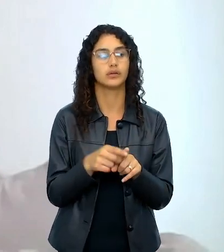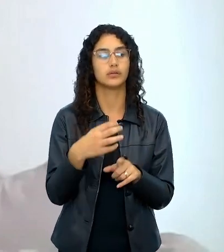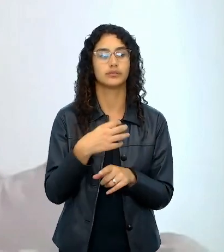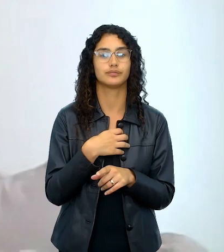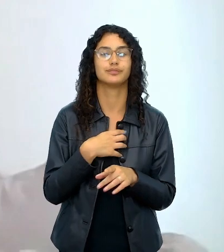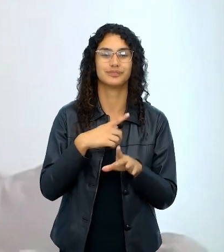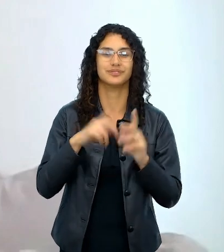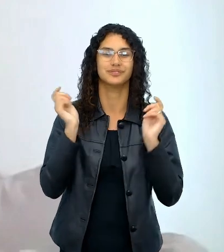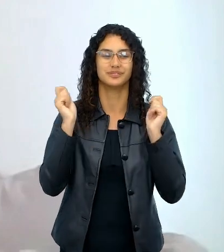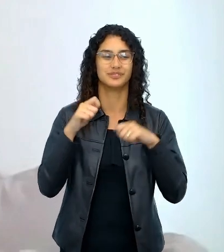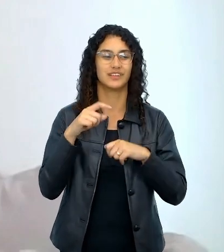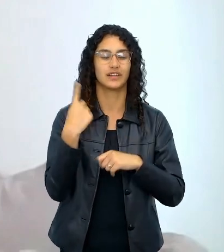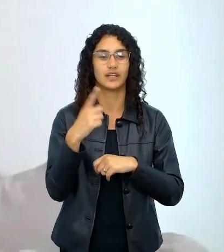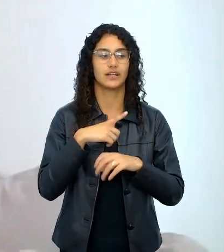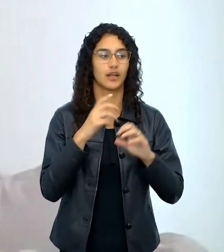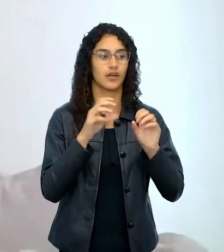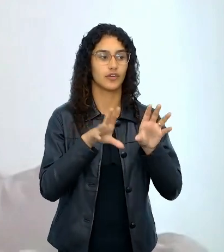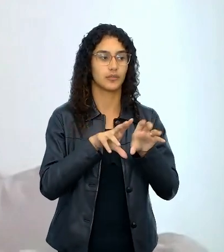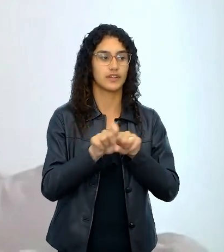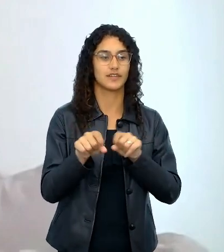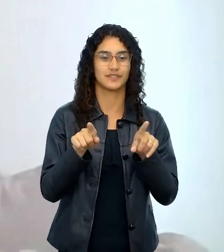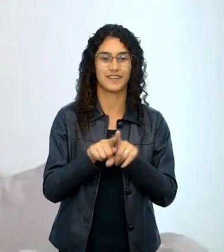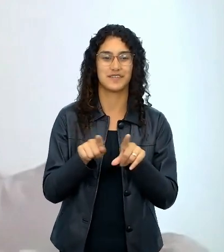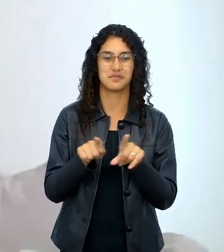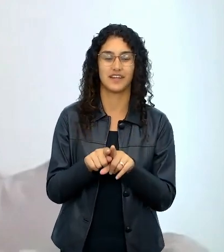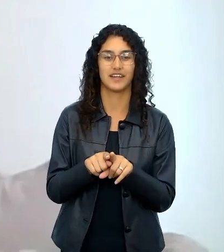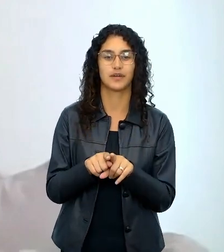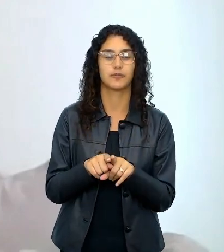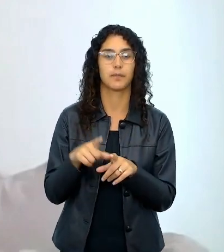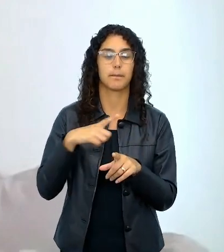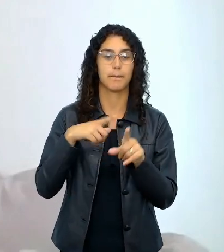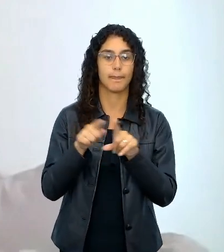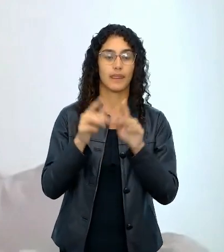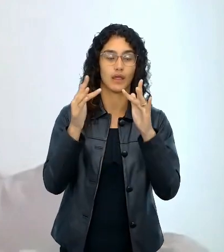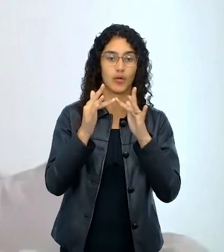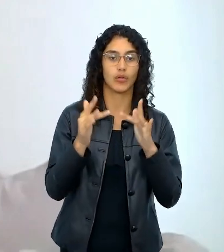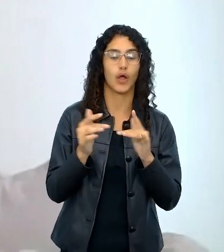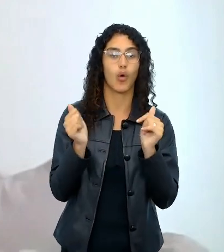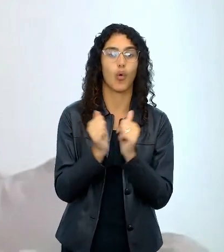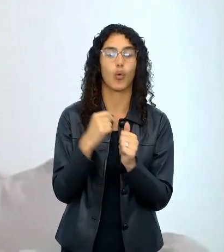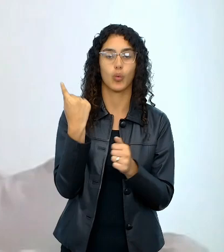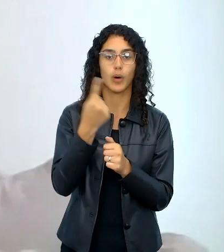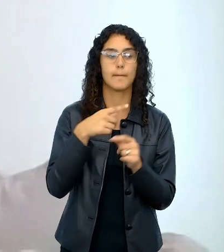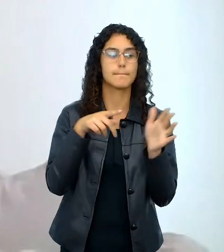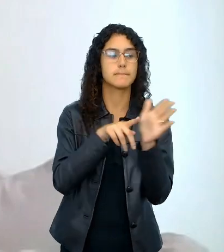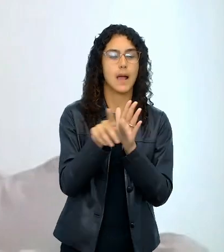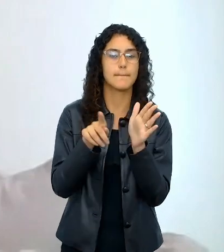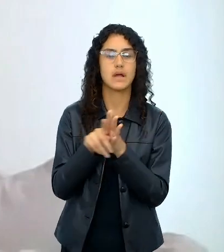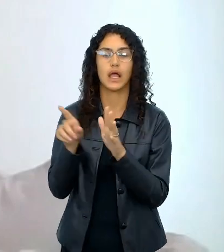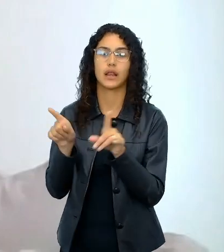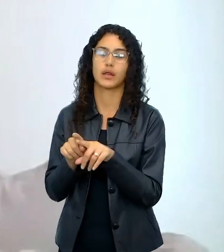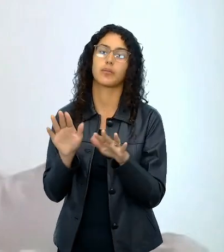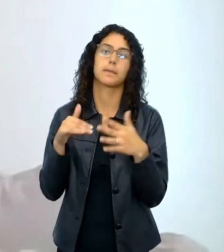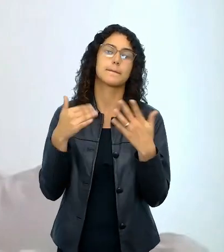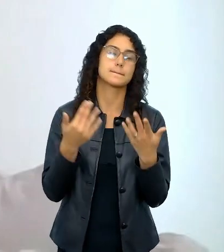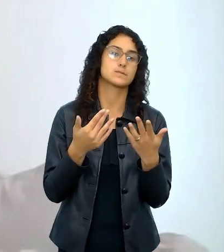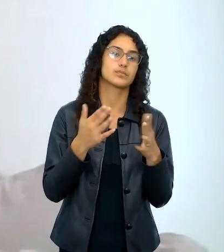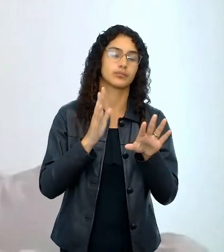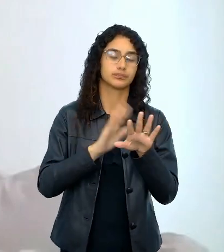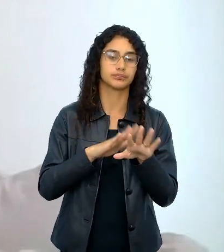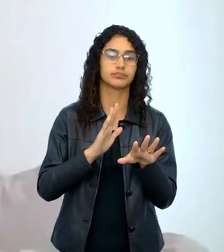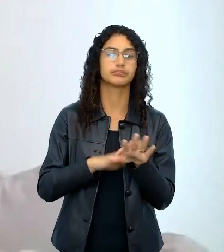nessas possibilidades que a gente tem de formação, nessas possibilidades que a gente tem de contar nossas questões. Então, né, se